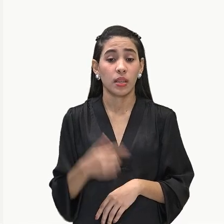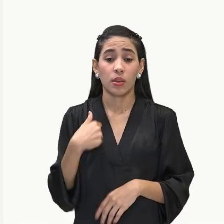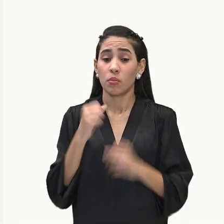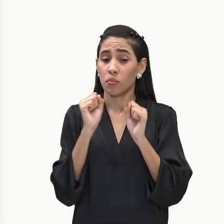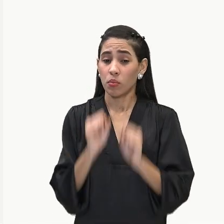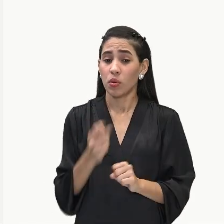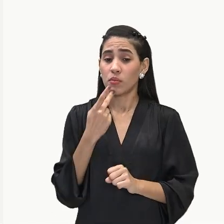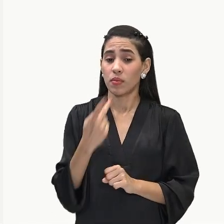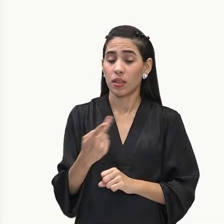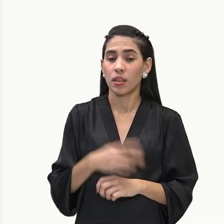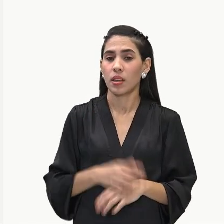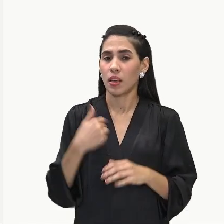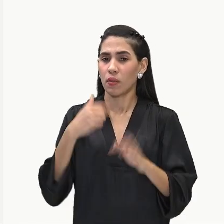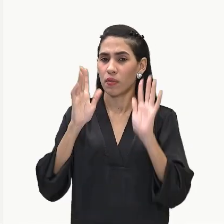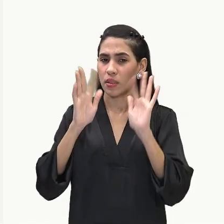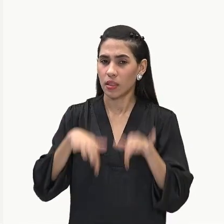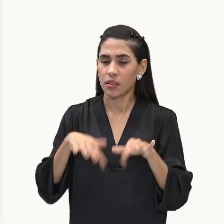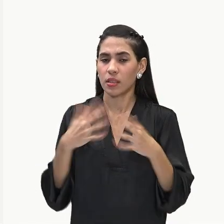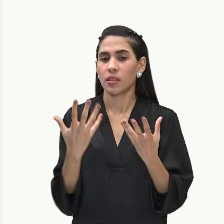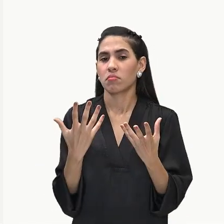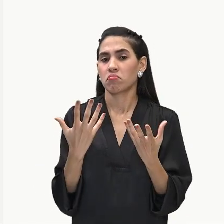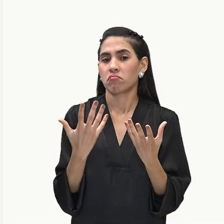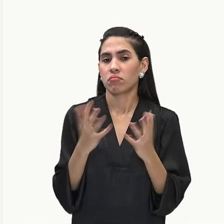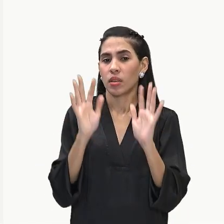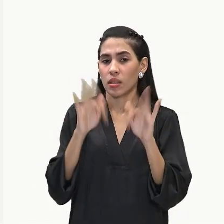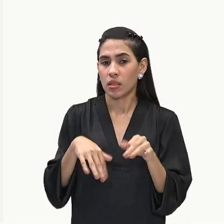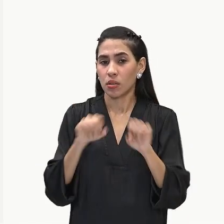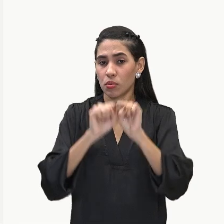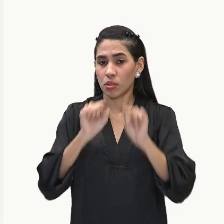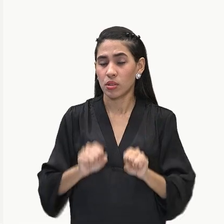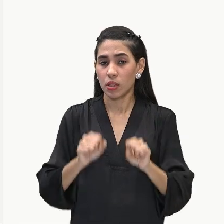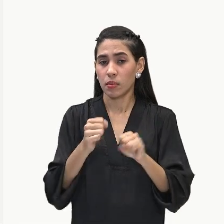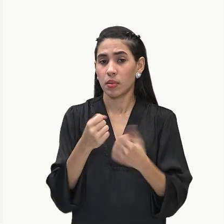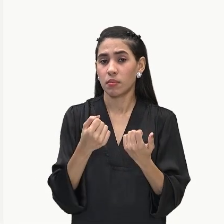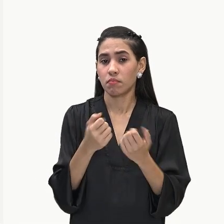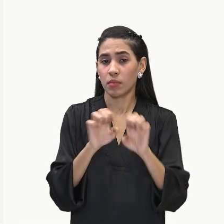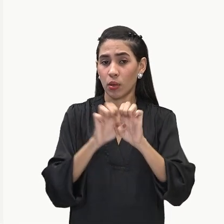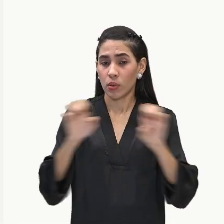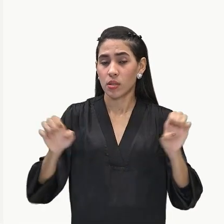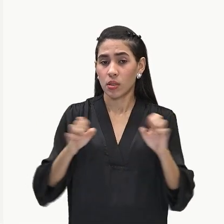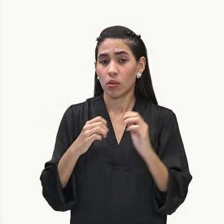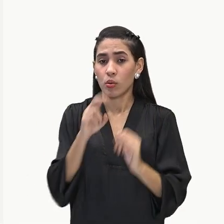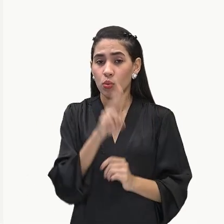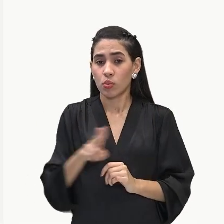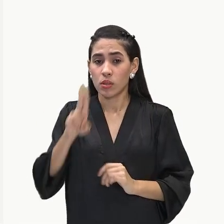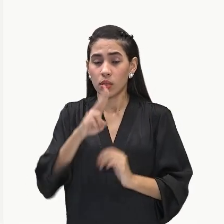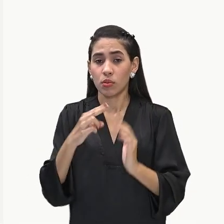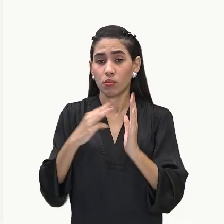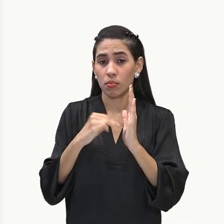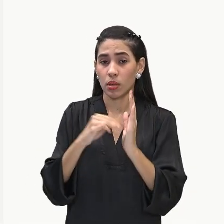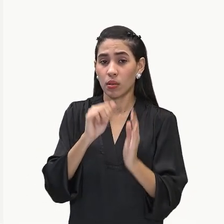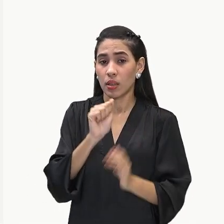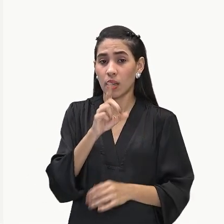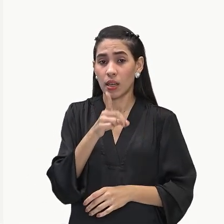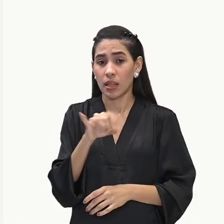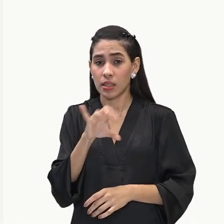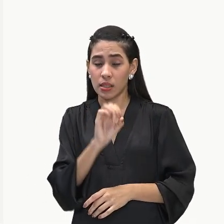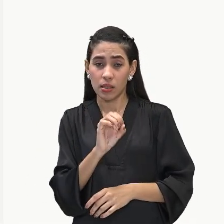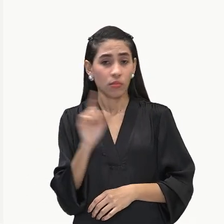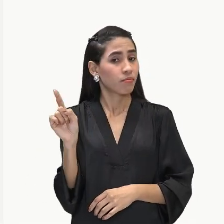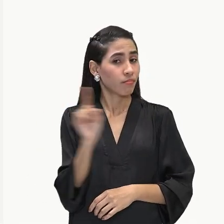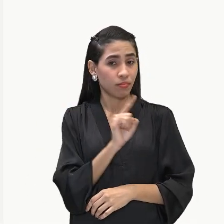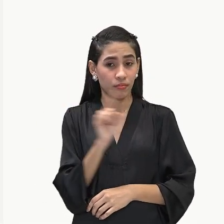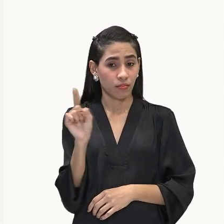que finalizei a resolução do sistema de equação usando o método da adição? Não. O